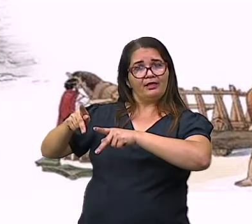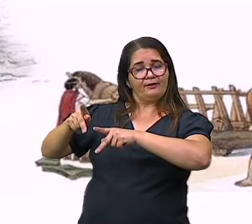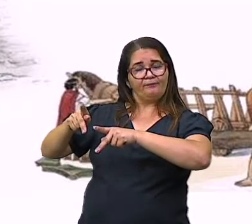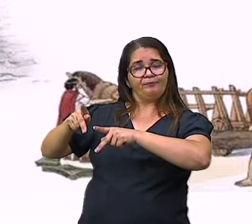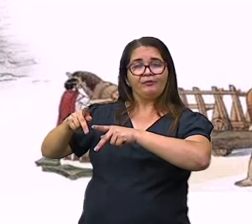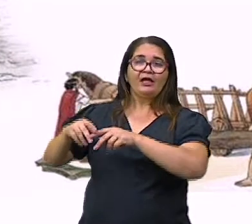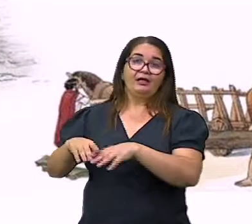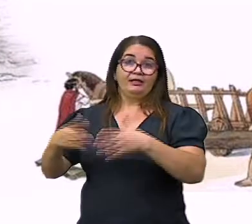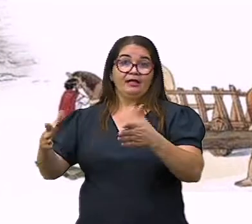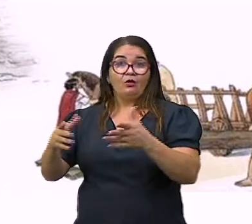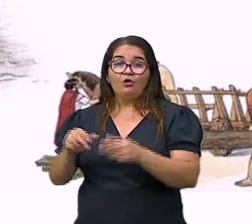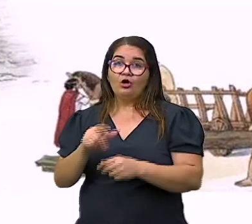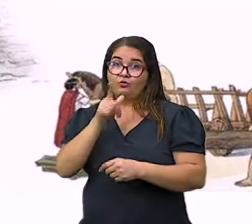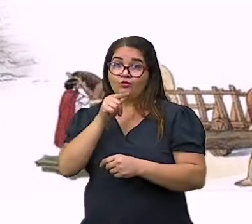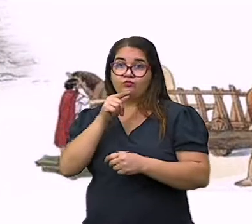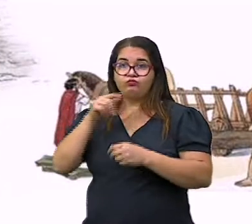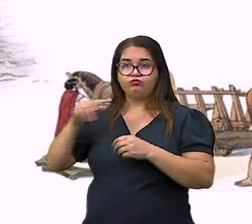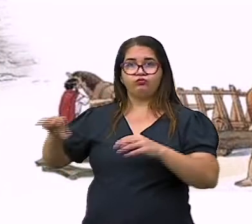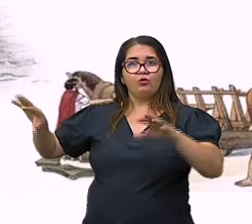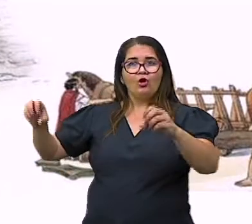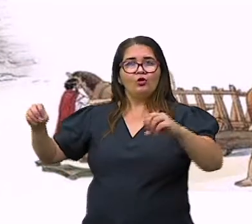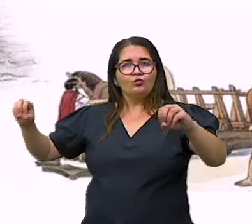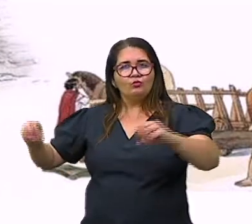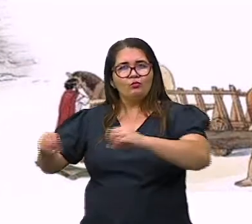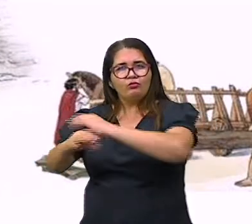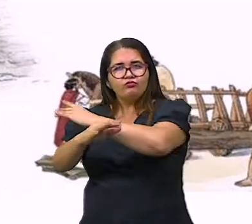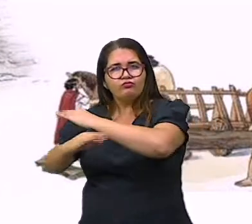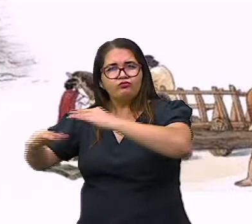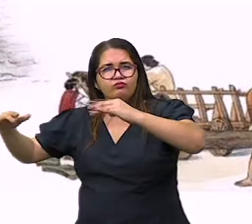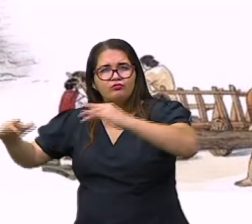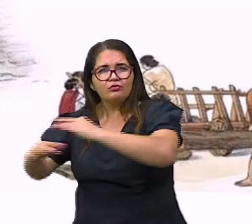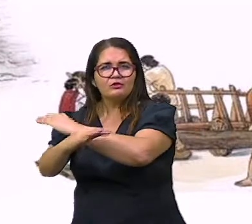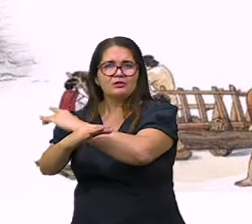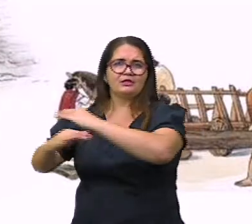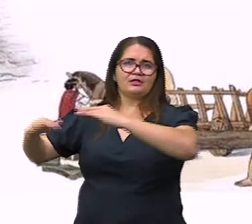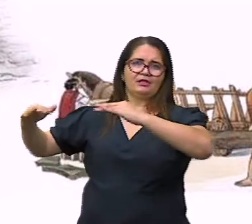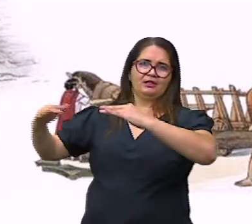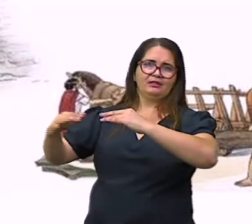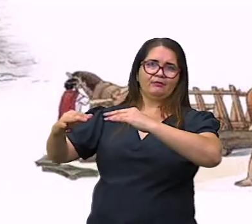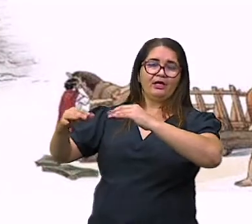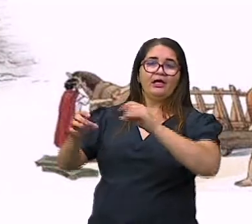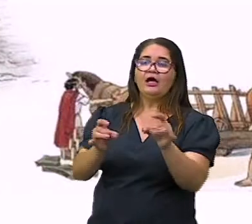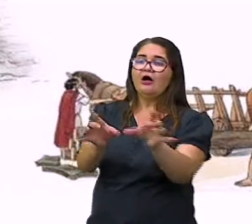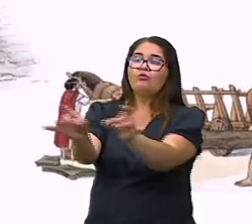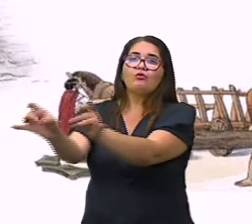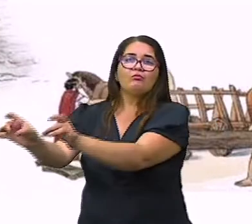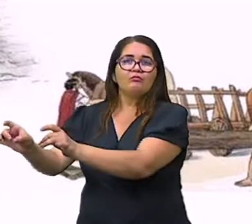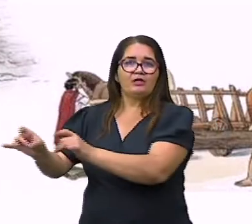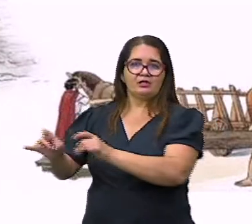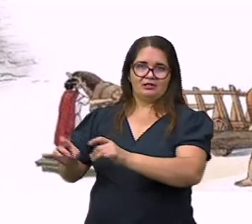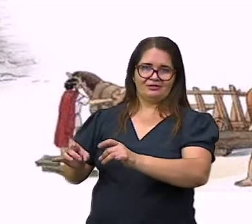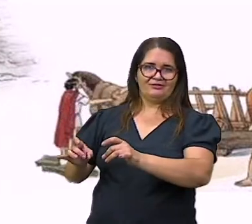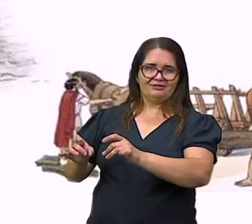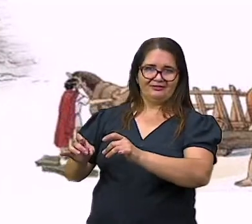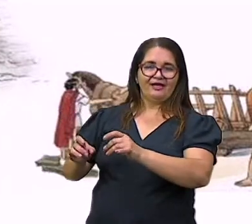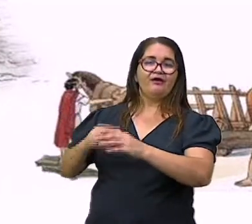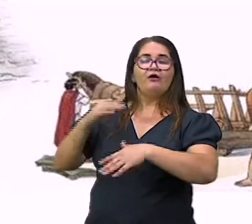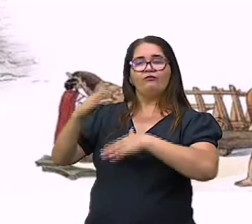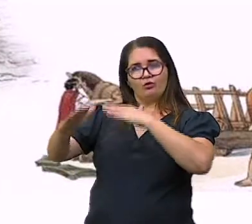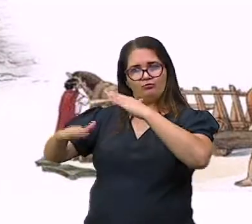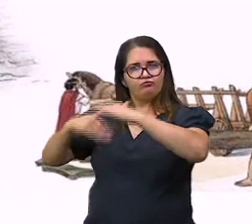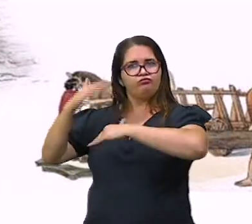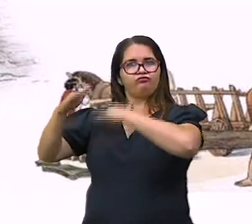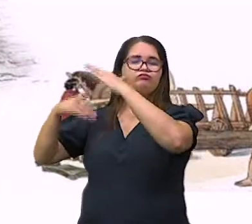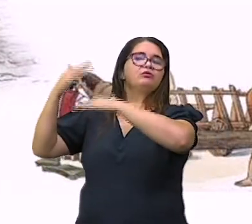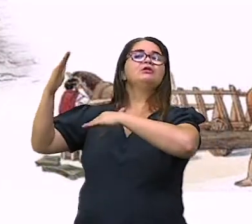Eles dominavam técnicas de metalurgia e cerâmica. E seus centros de poder, no plural